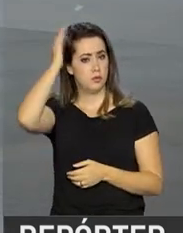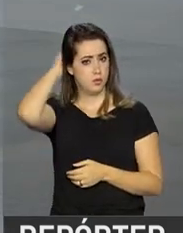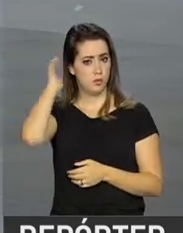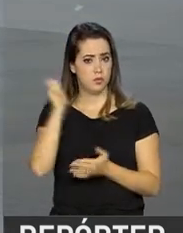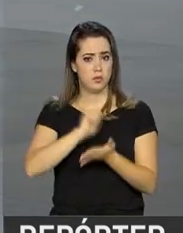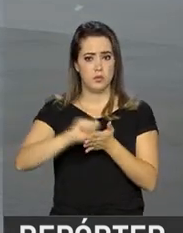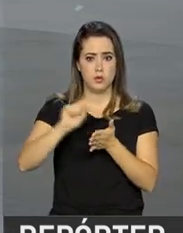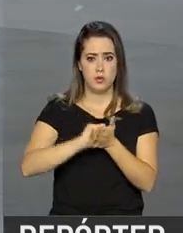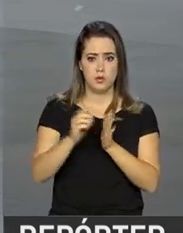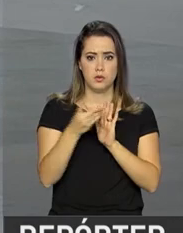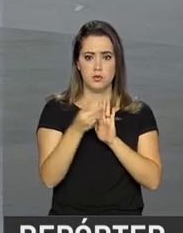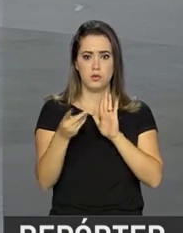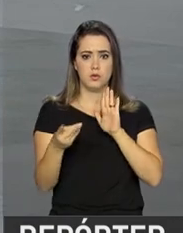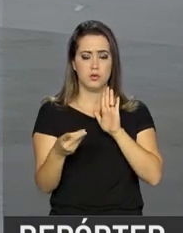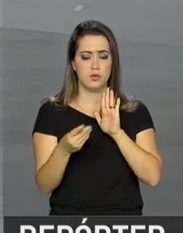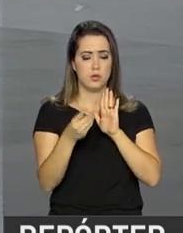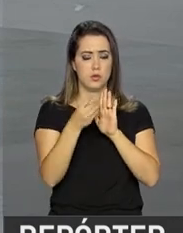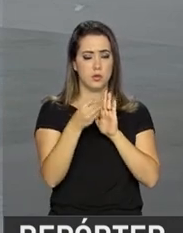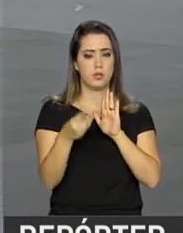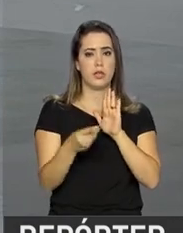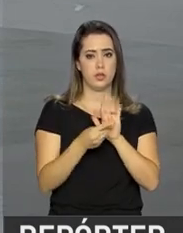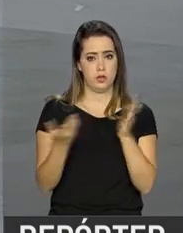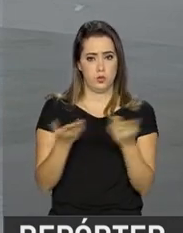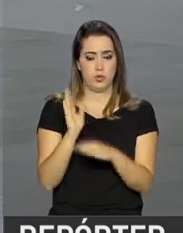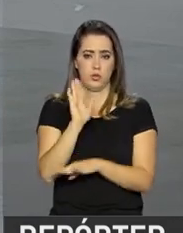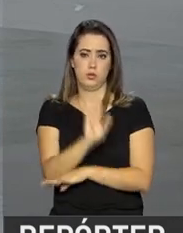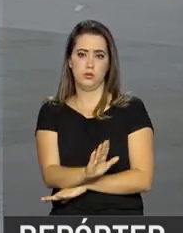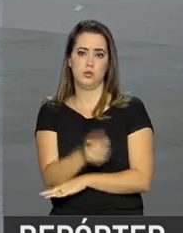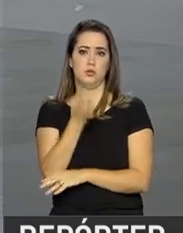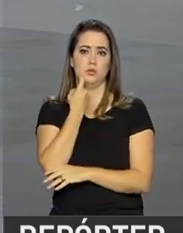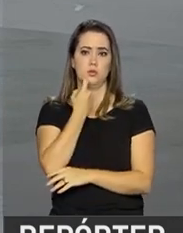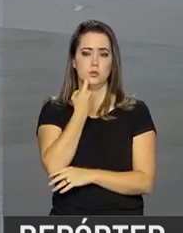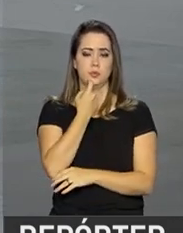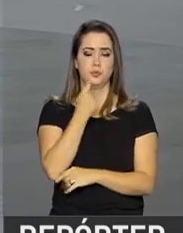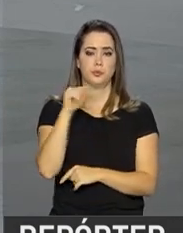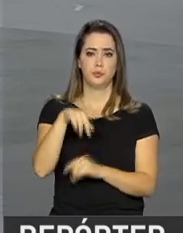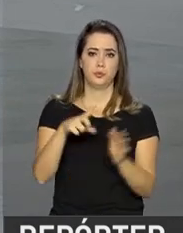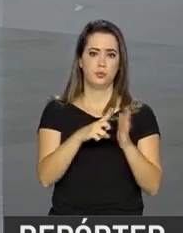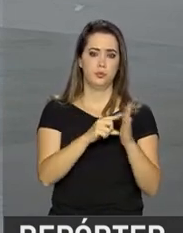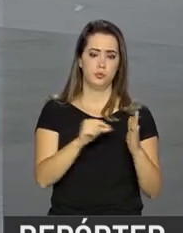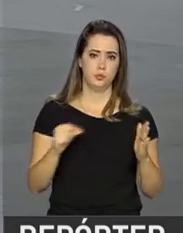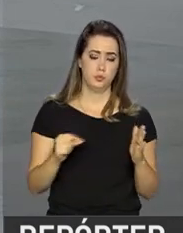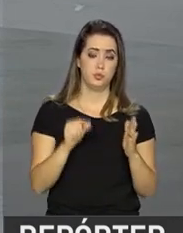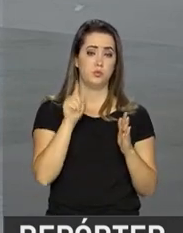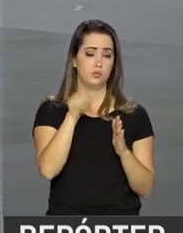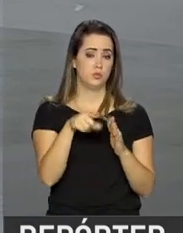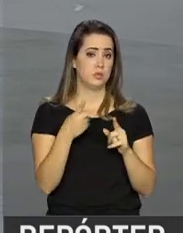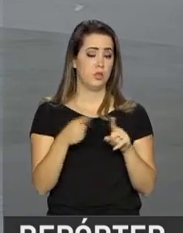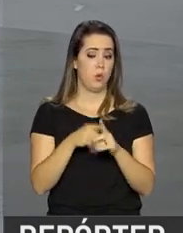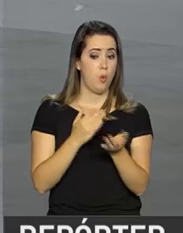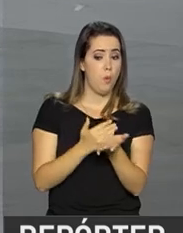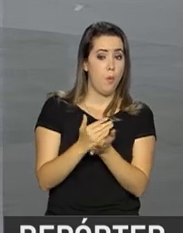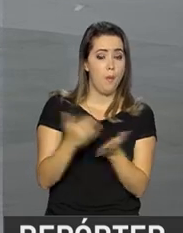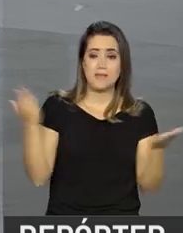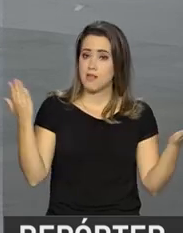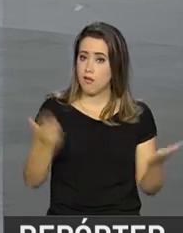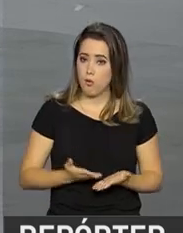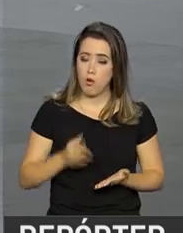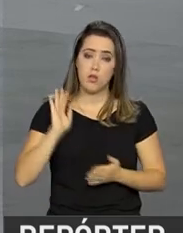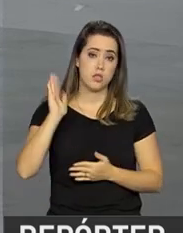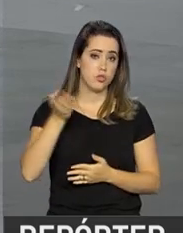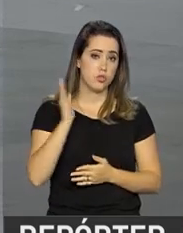assinou o decreto no começo da tarde desta sexta feira aqui no palácio do planalto o decreto tem vigência imediata